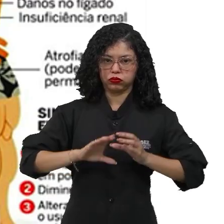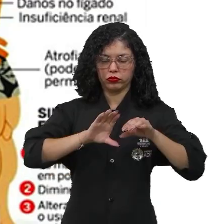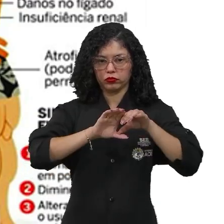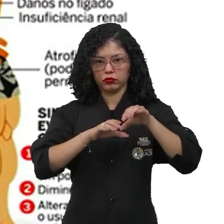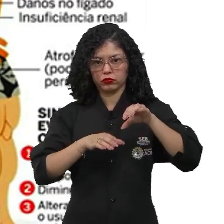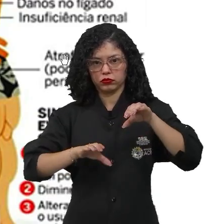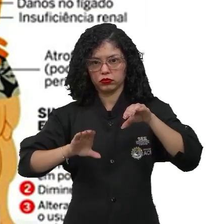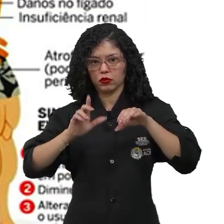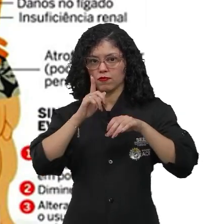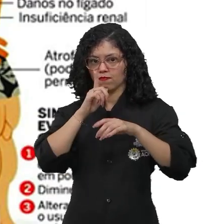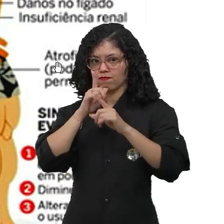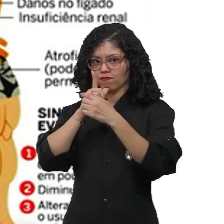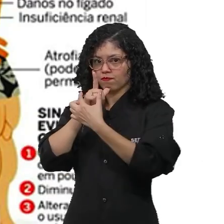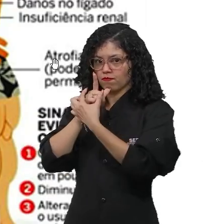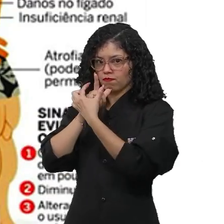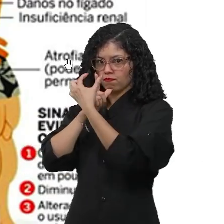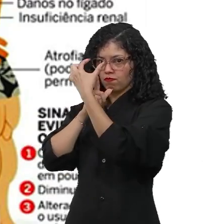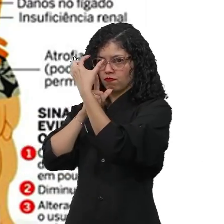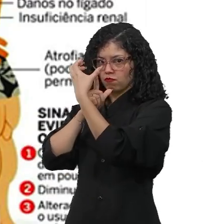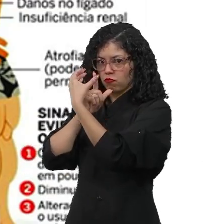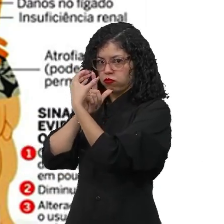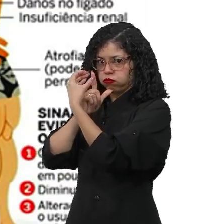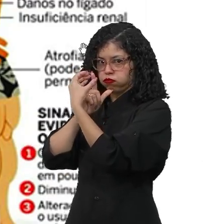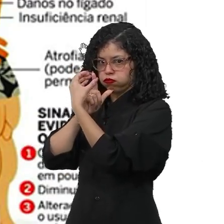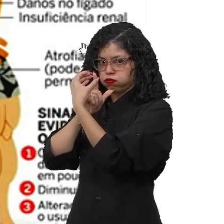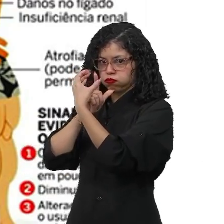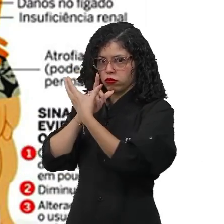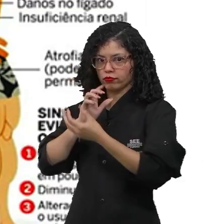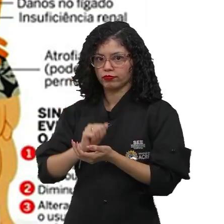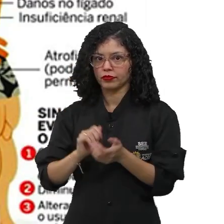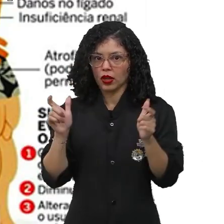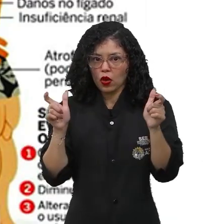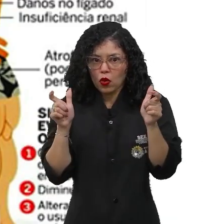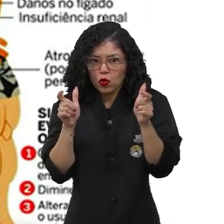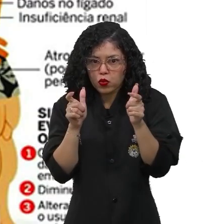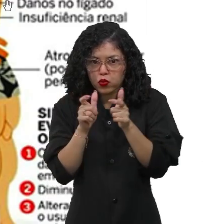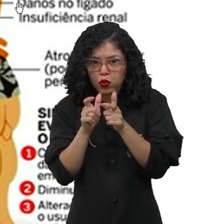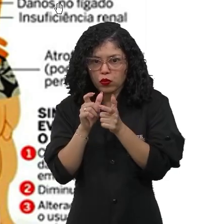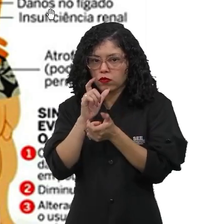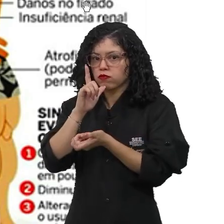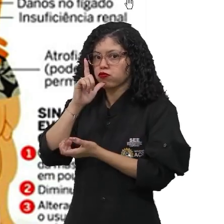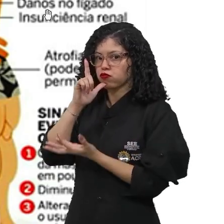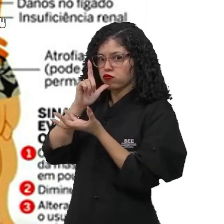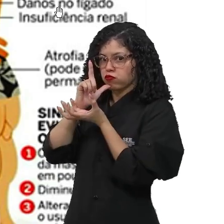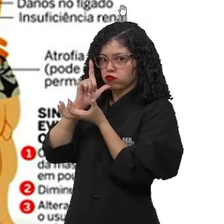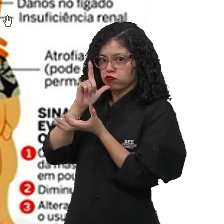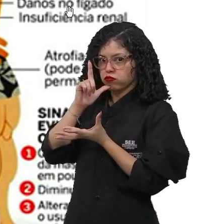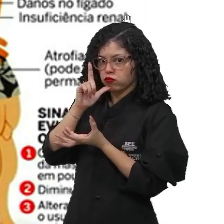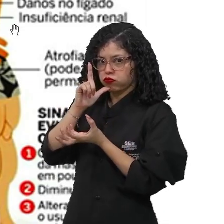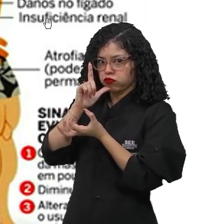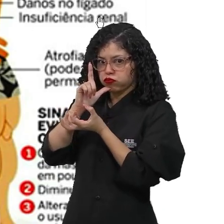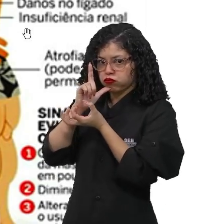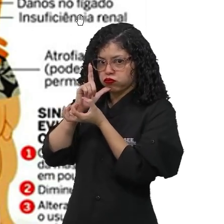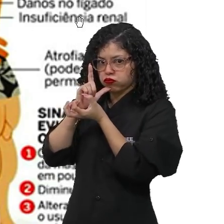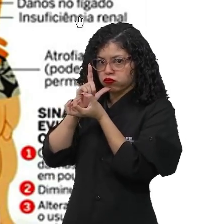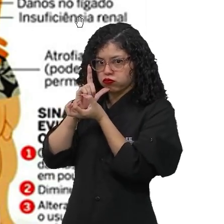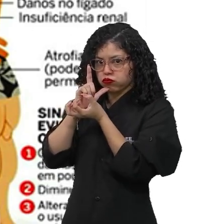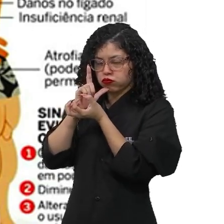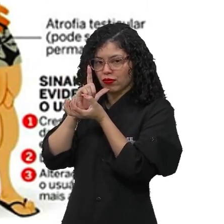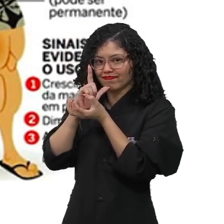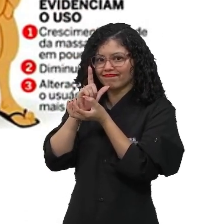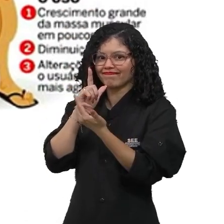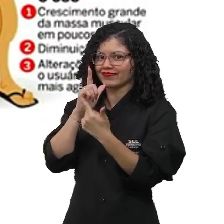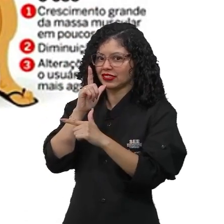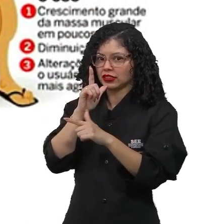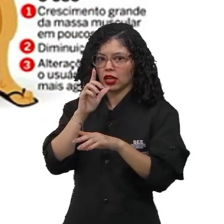próstata, atrofia testicular, como a gente já mencionou anteriormente, surgimento de cistos, danos no fígado, insuficiência